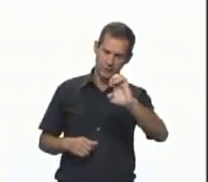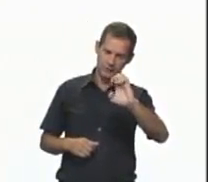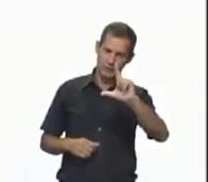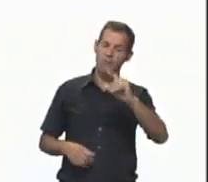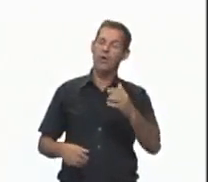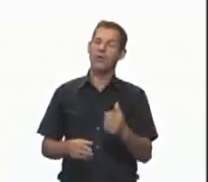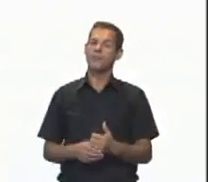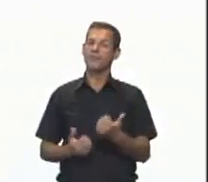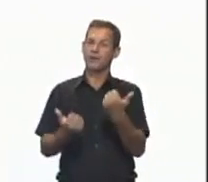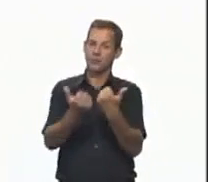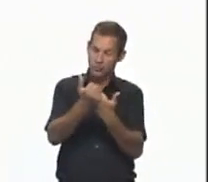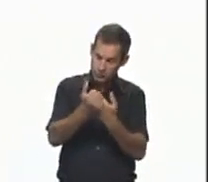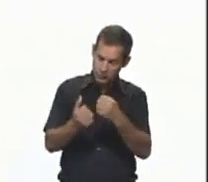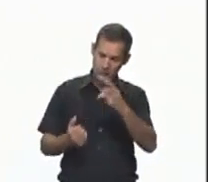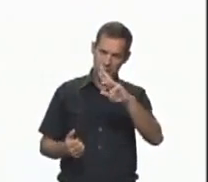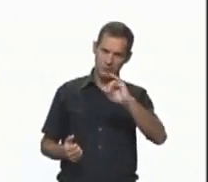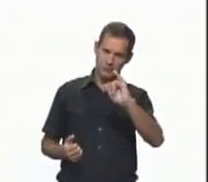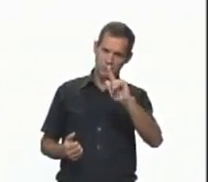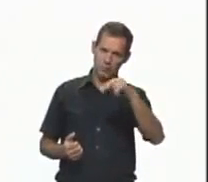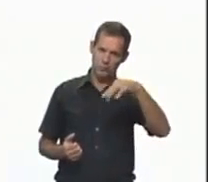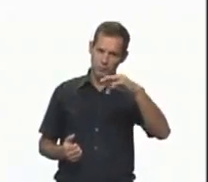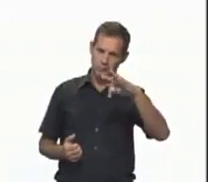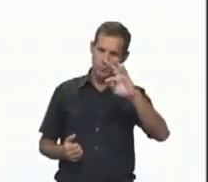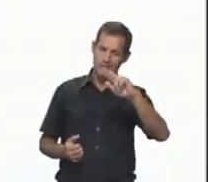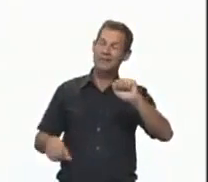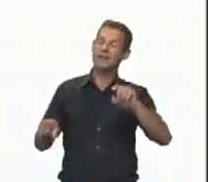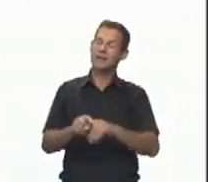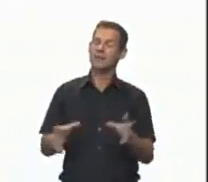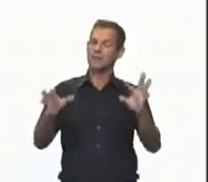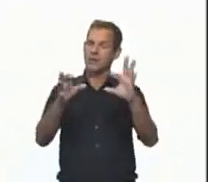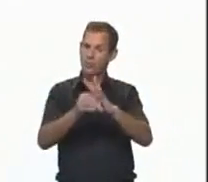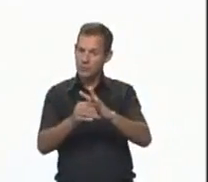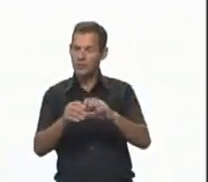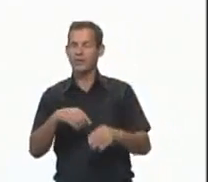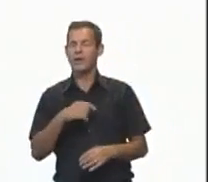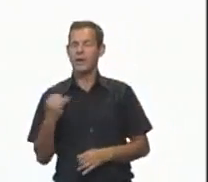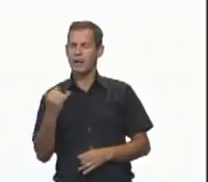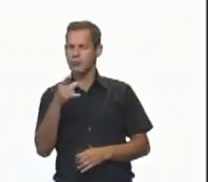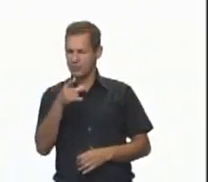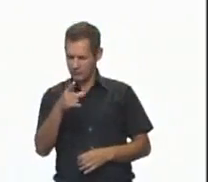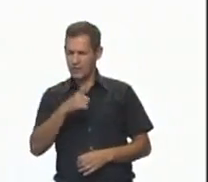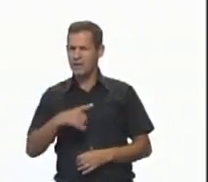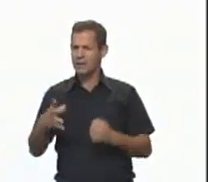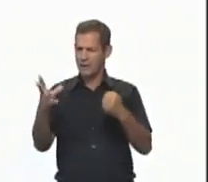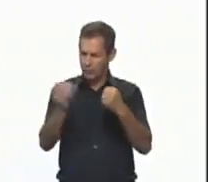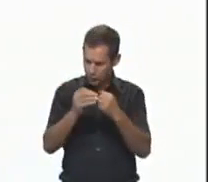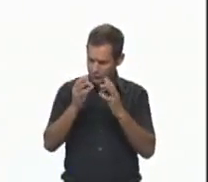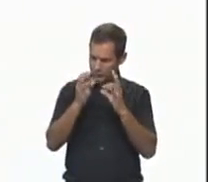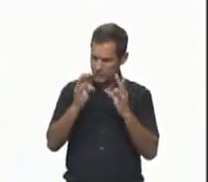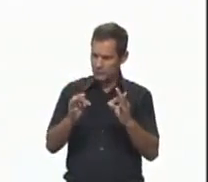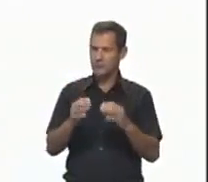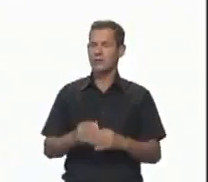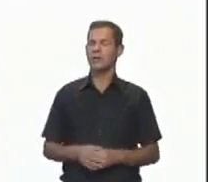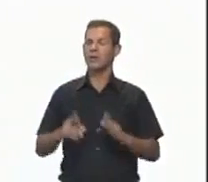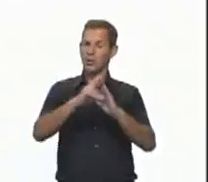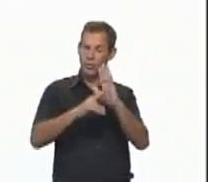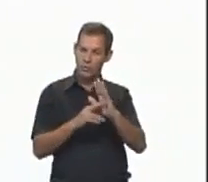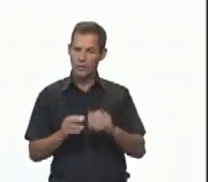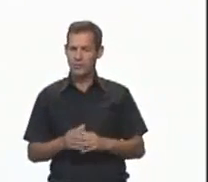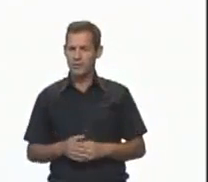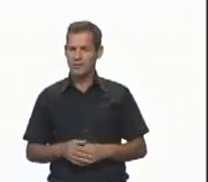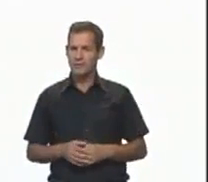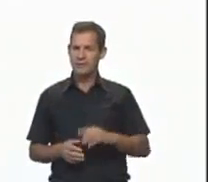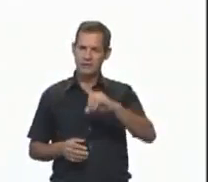substituição trigonométrica e também da integração por partes. Então é importante que você esteja bem familiarizado com todas essas regras